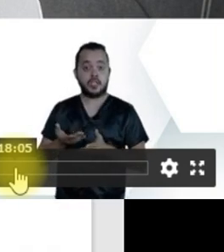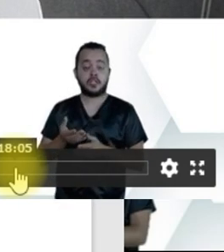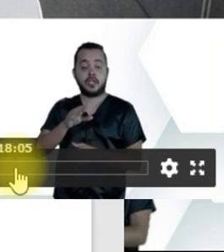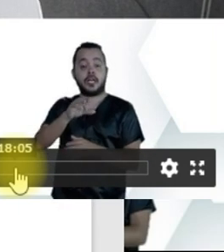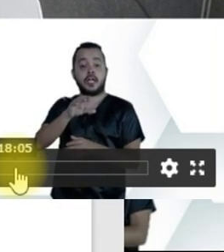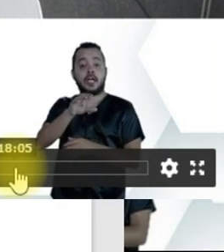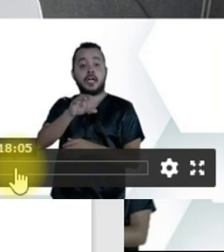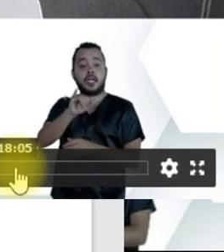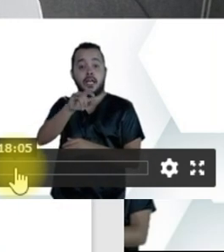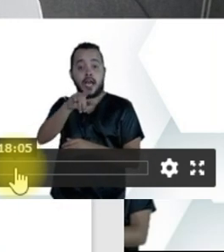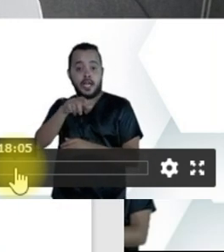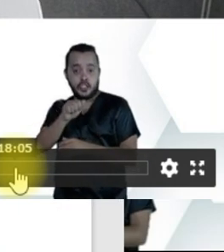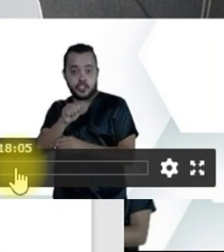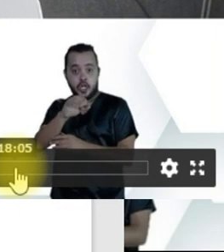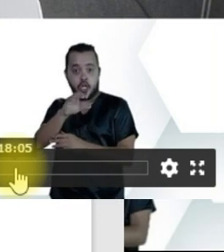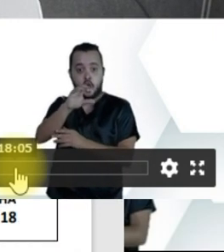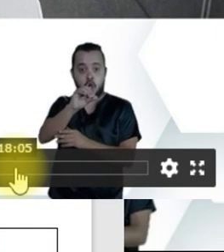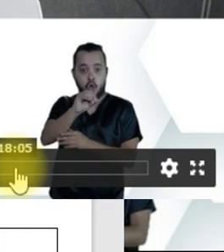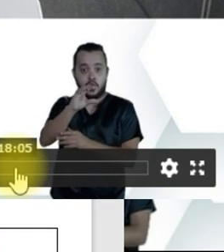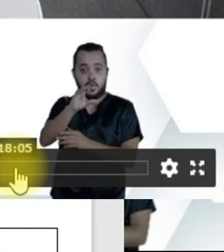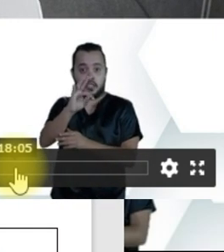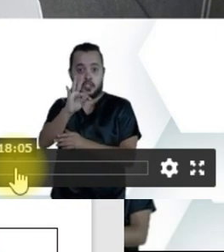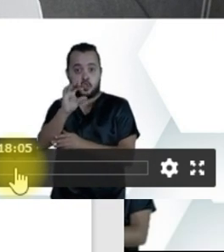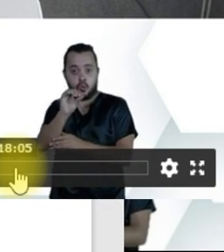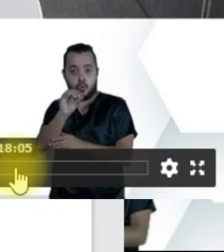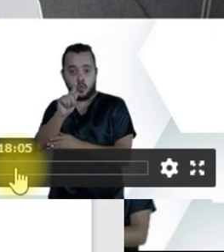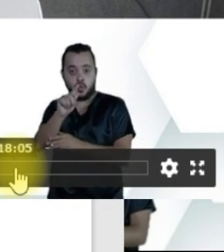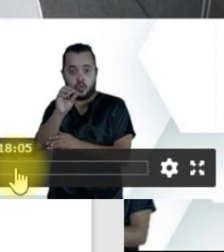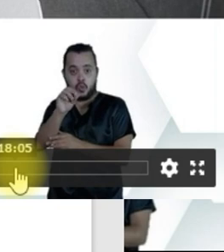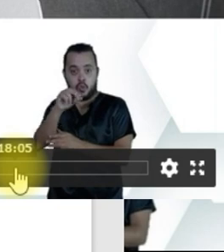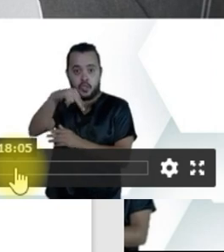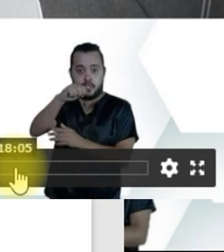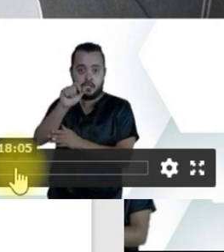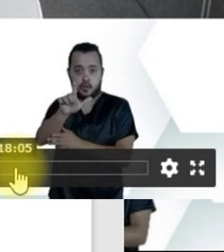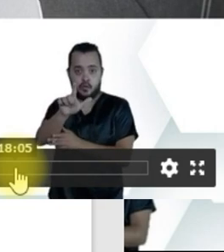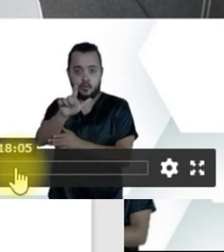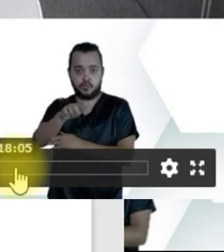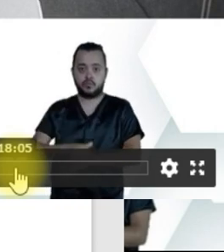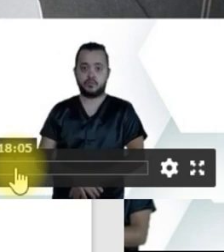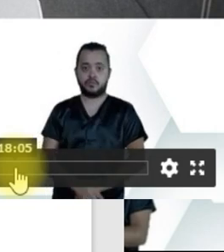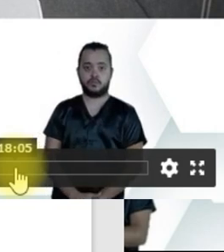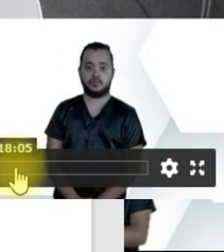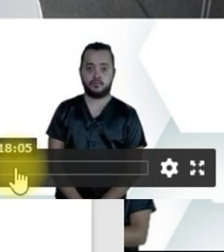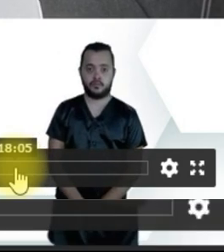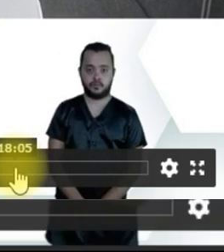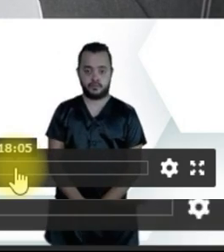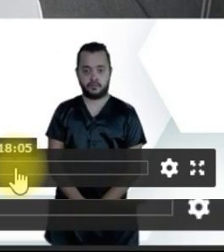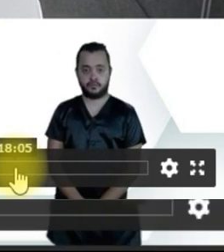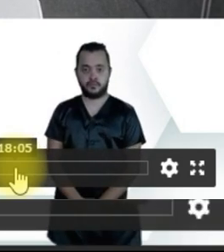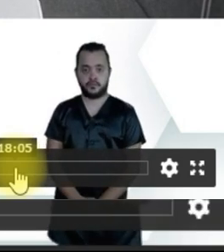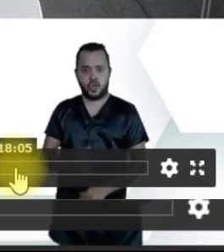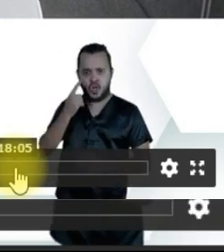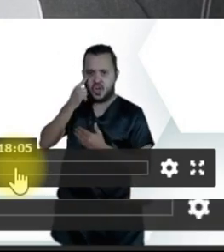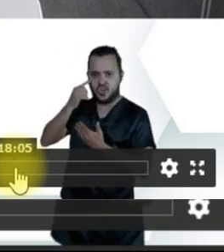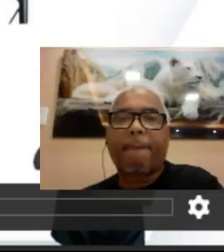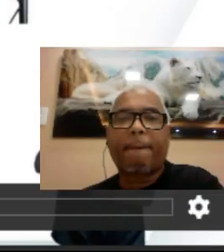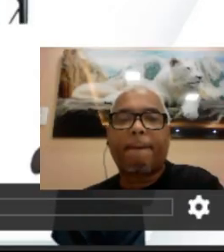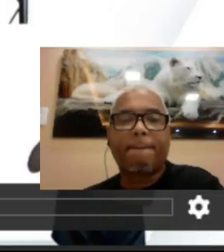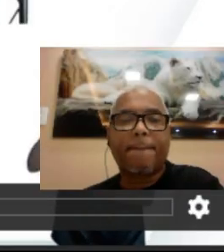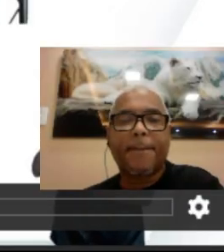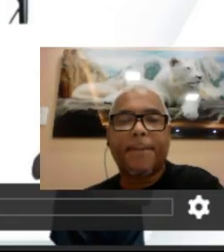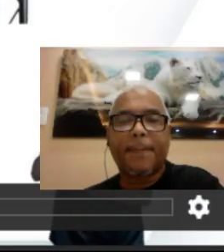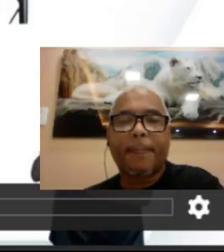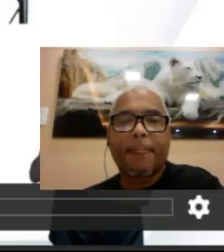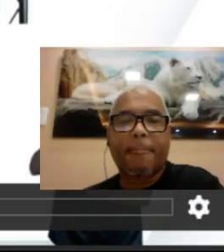você tá pagando o pessoal o curso é muito bom sim cara o professor explica o passo a passo torno a minha